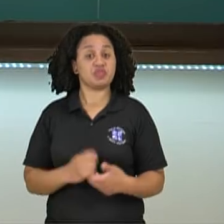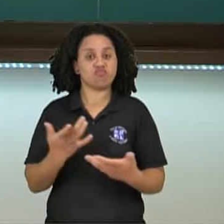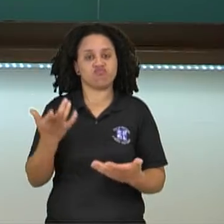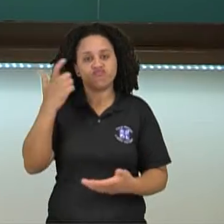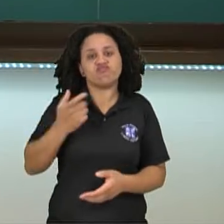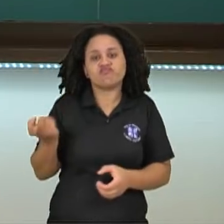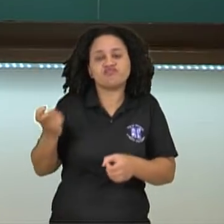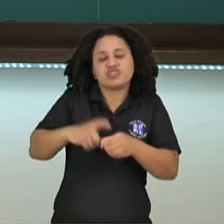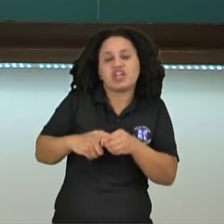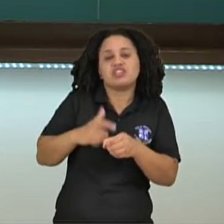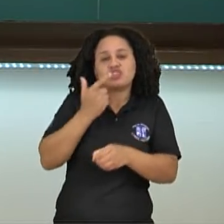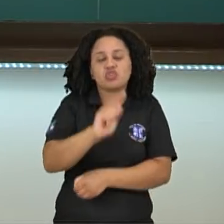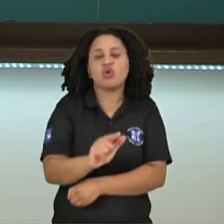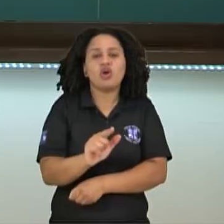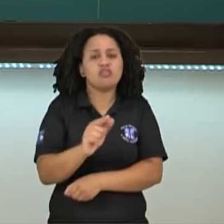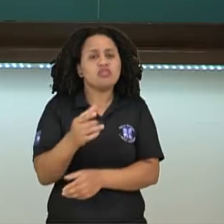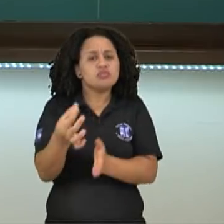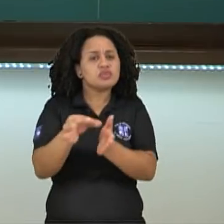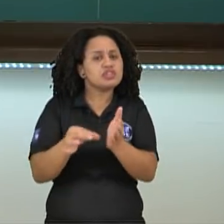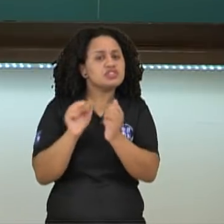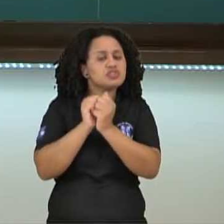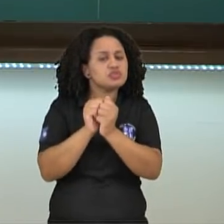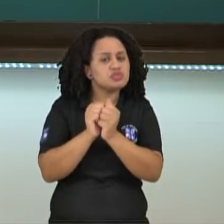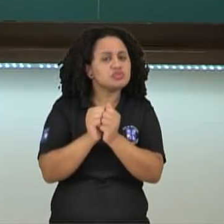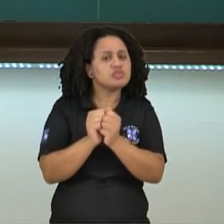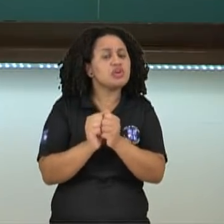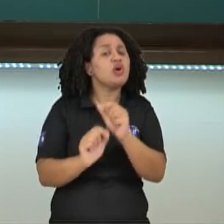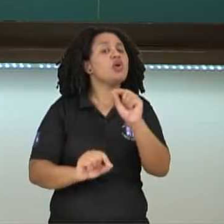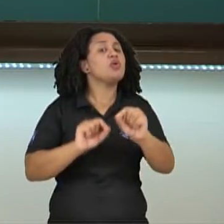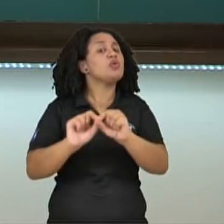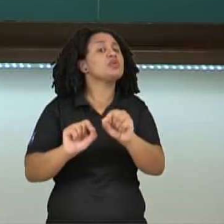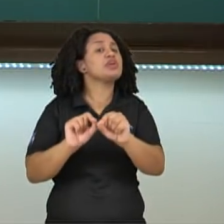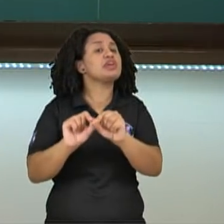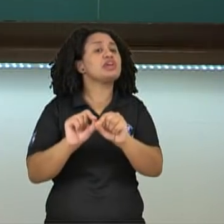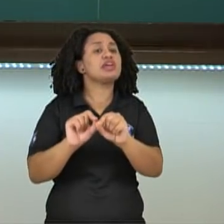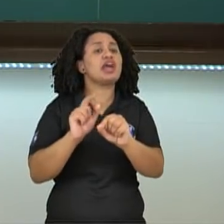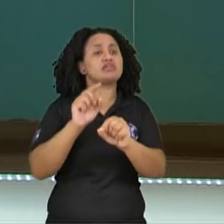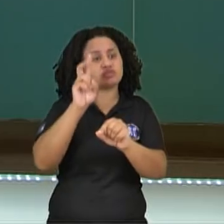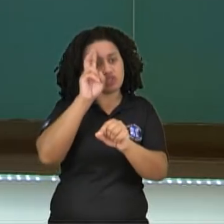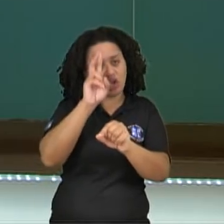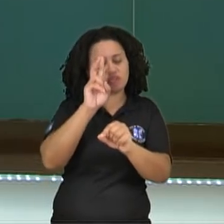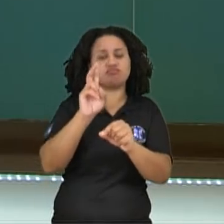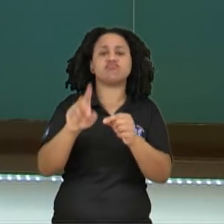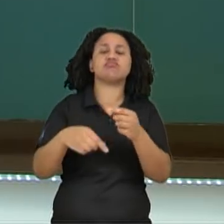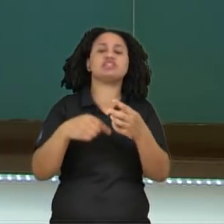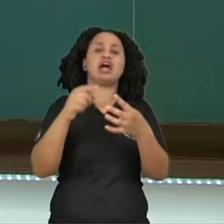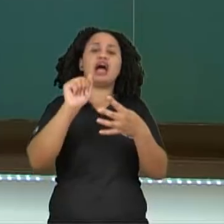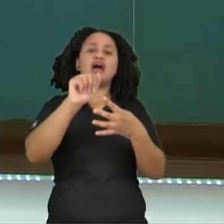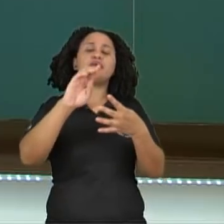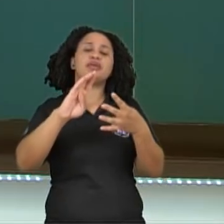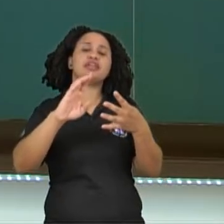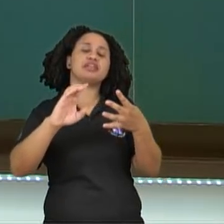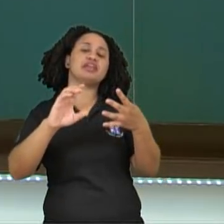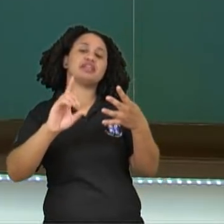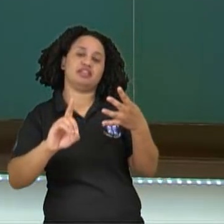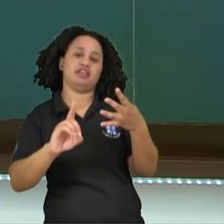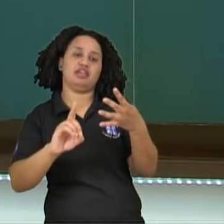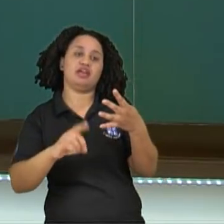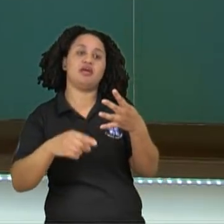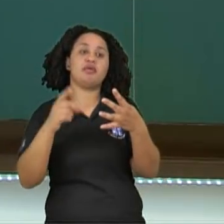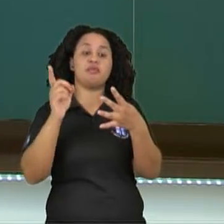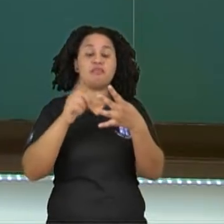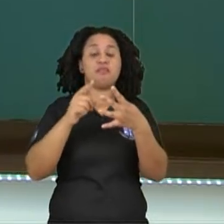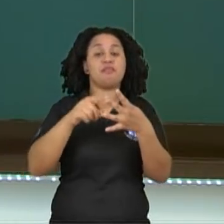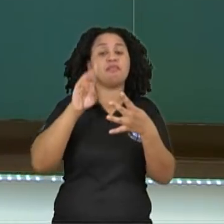Voltei. Vamos corrigir essas junto? Afinal, o que é história? Letra A, B, C ou D? B, o fato